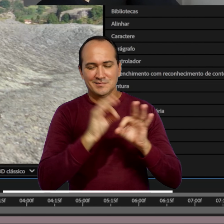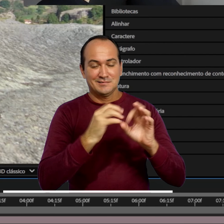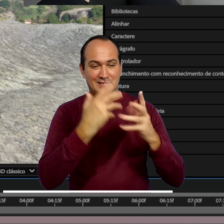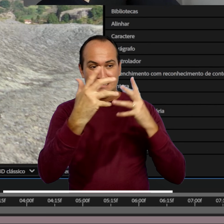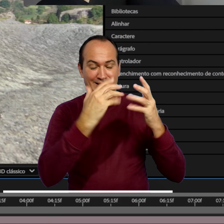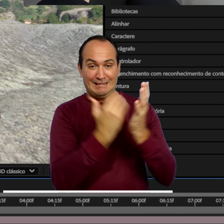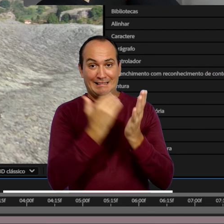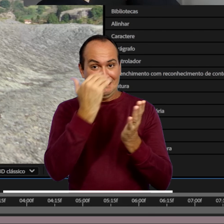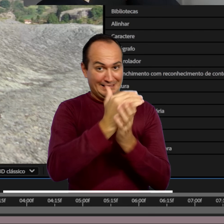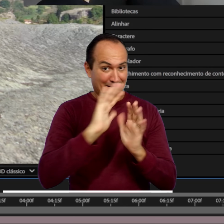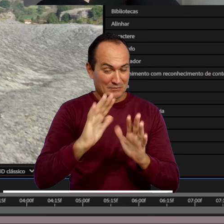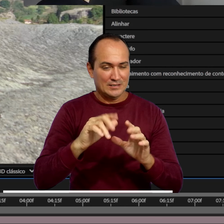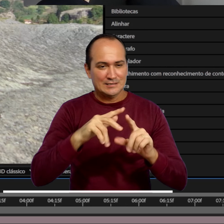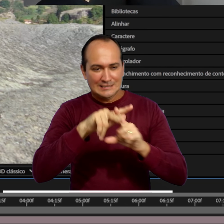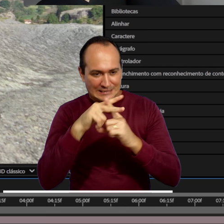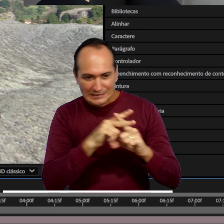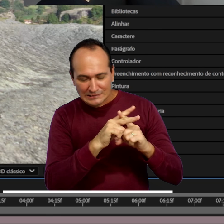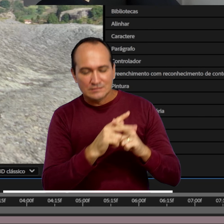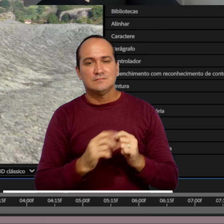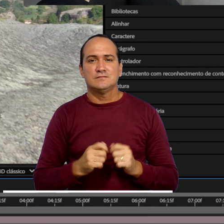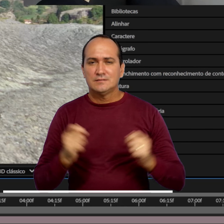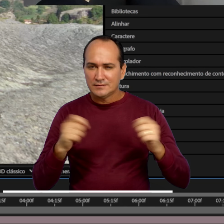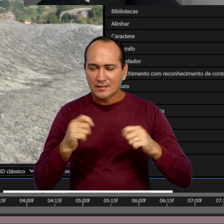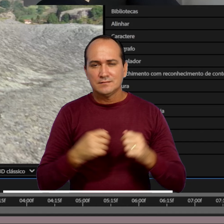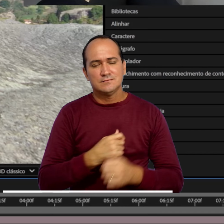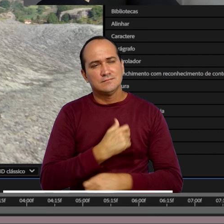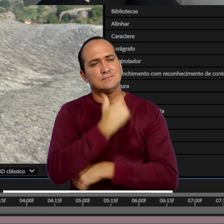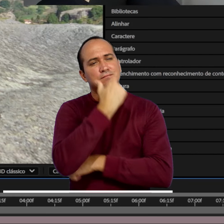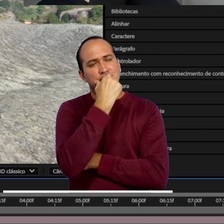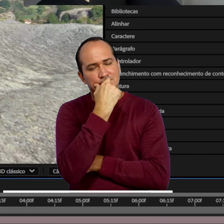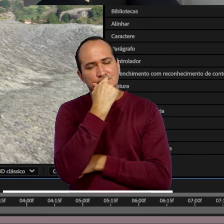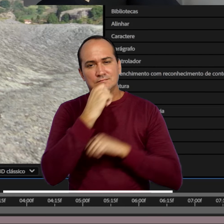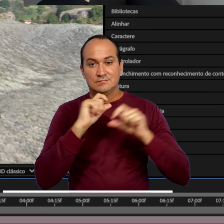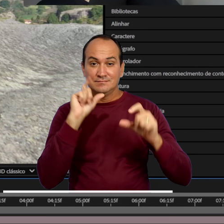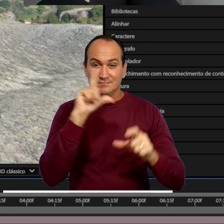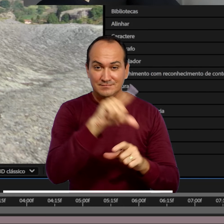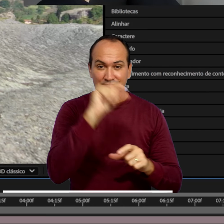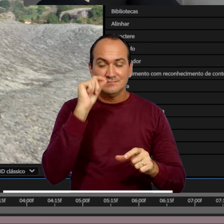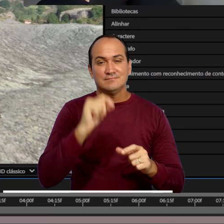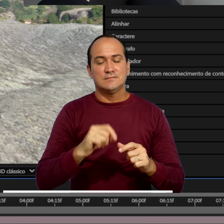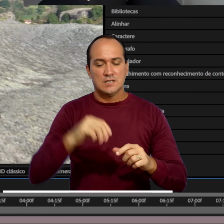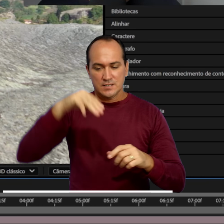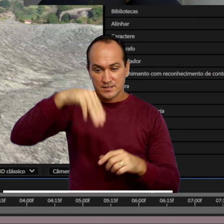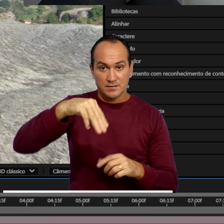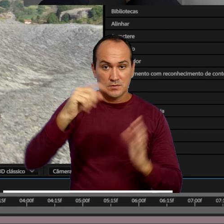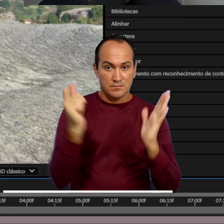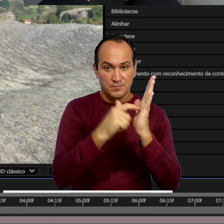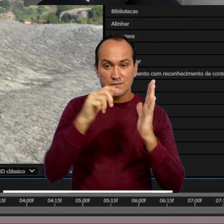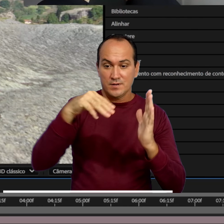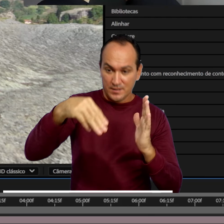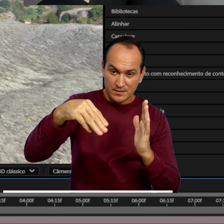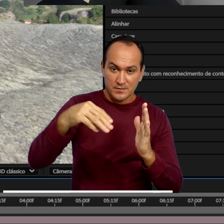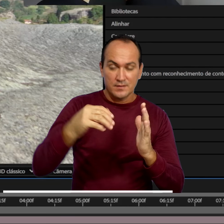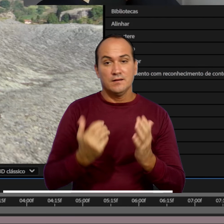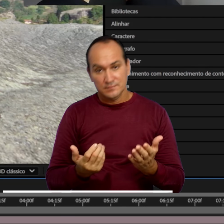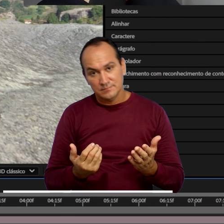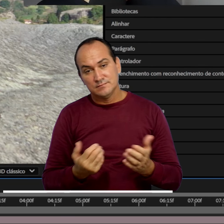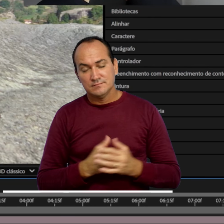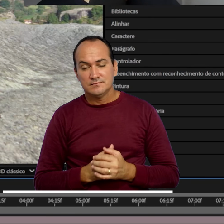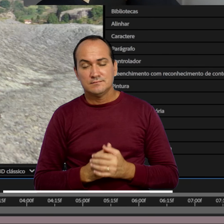minha máscara exagerou um pouco ali, né? Isso é fácil de corrigir, tá, pessoal? É só clicar aqui na camada dele, apertar a letra M, vai aparecer